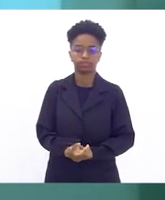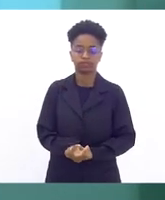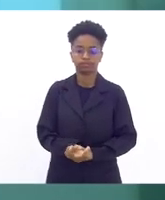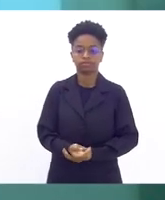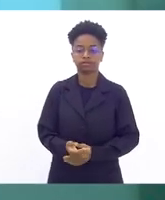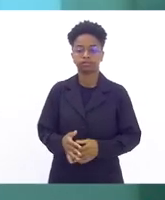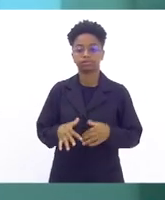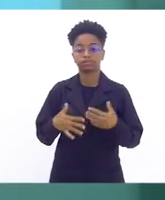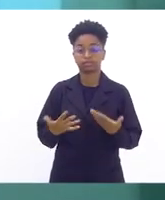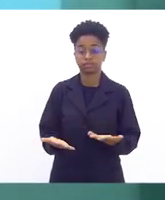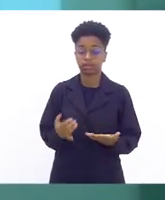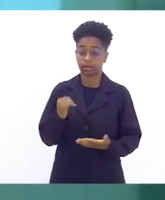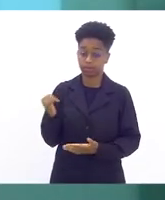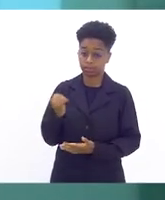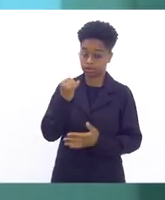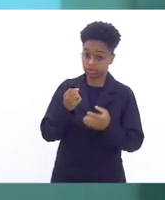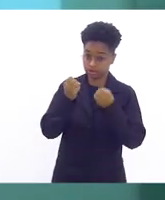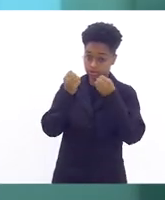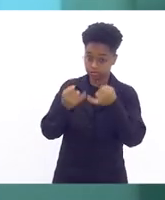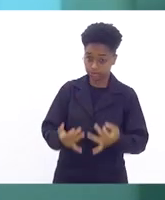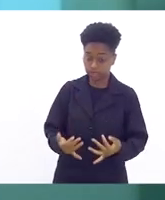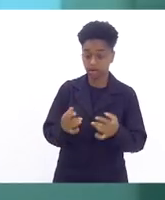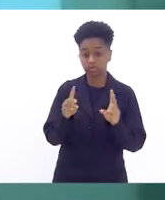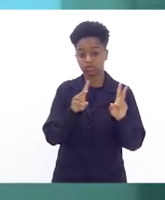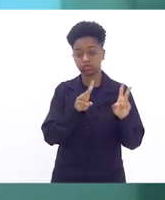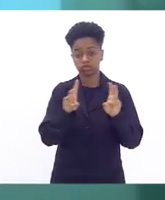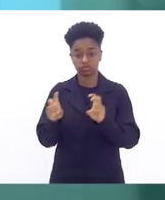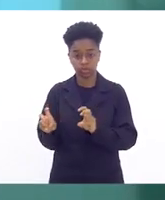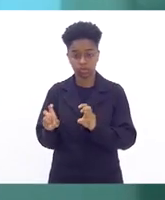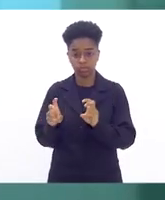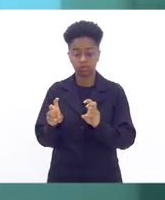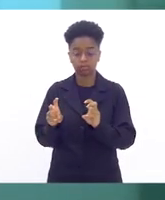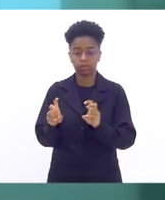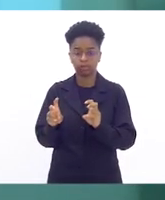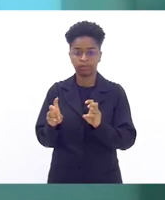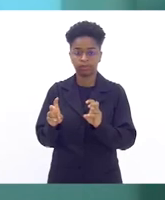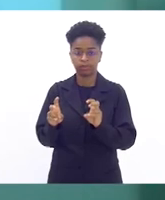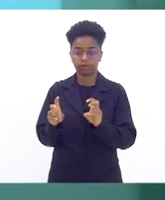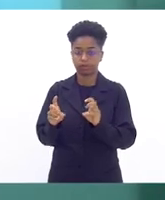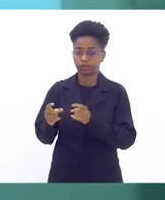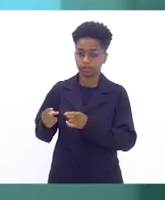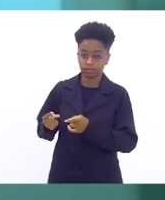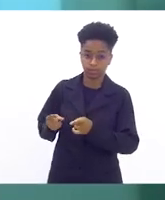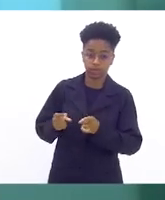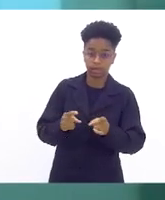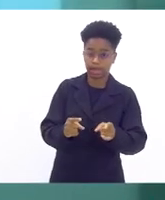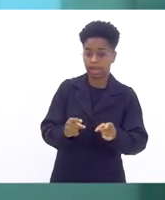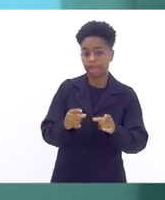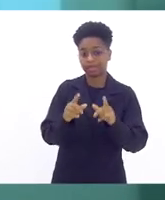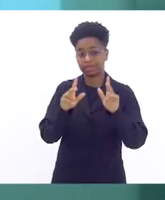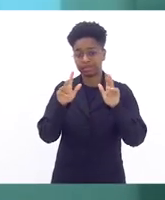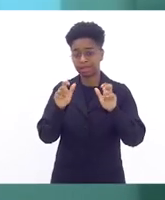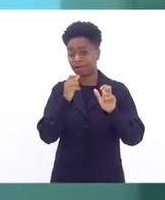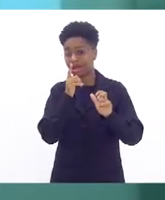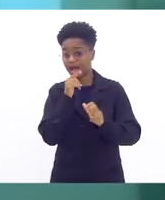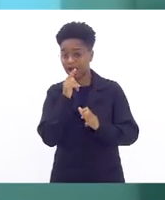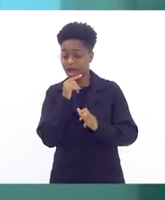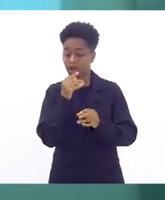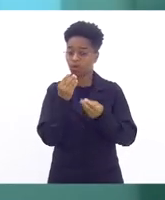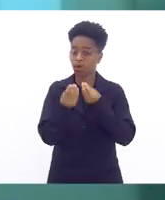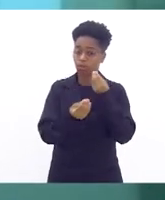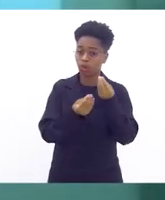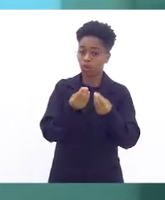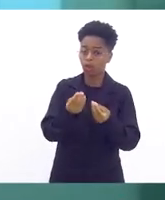a gente destacar a questão do enfrentamento as questões hídricas a manutenção